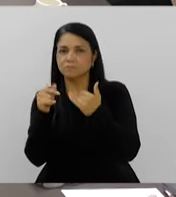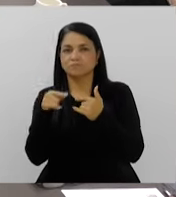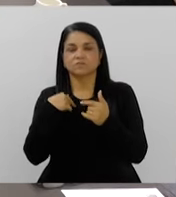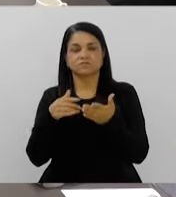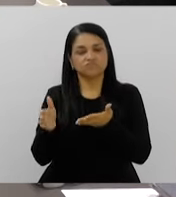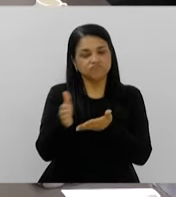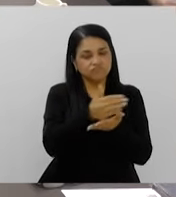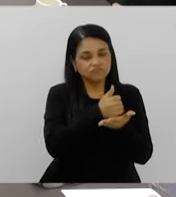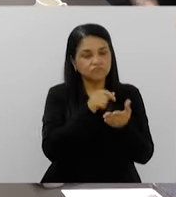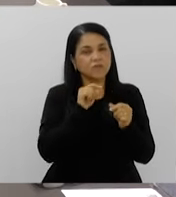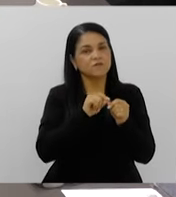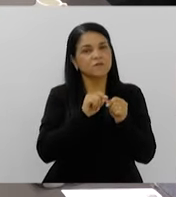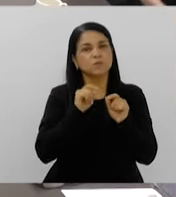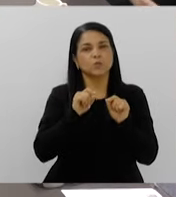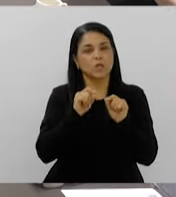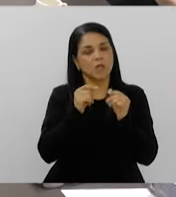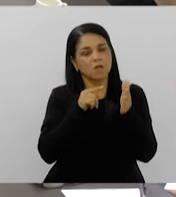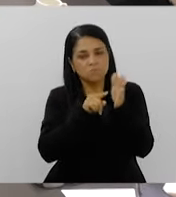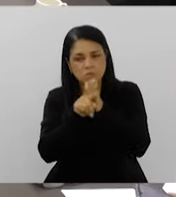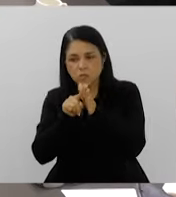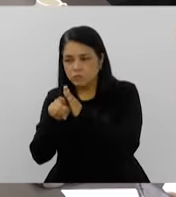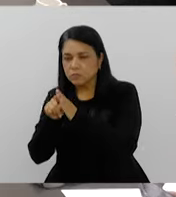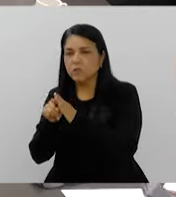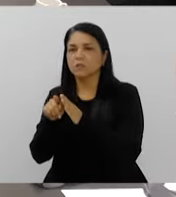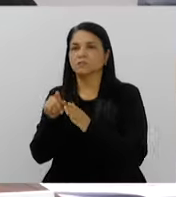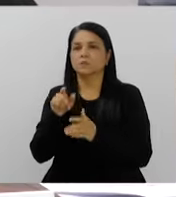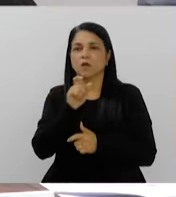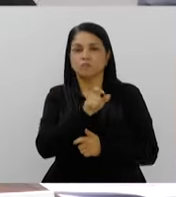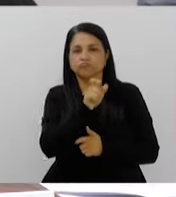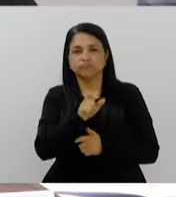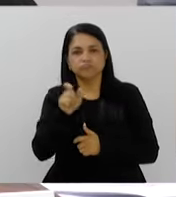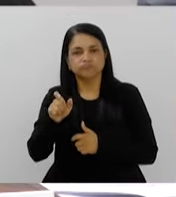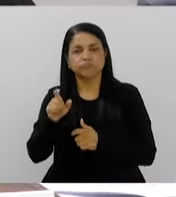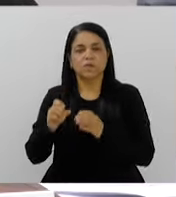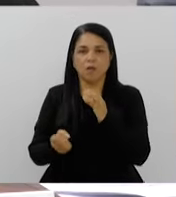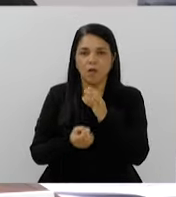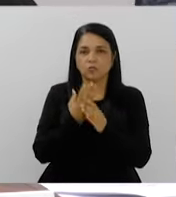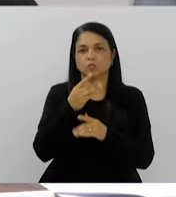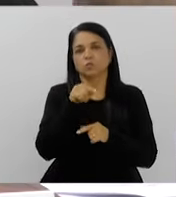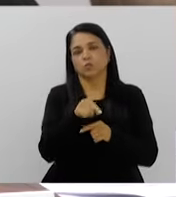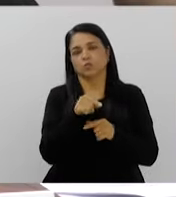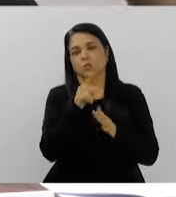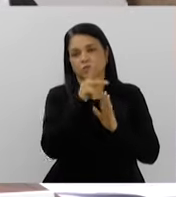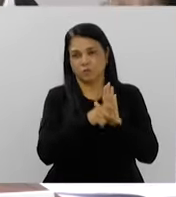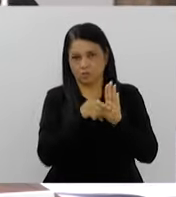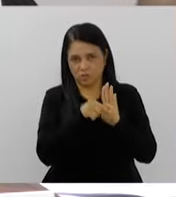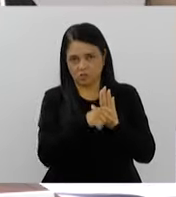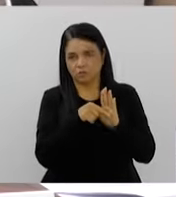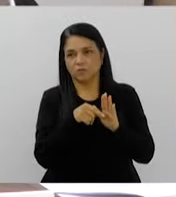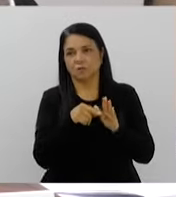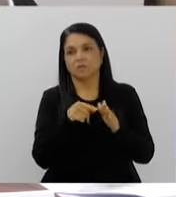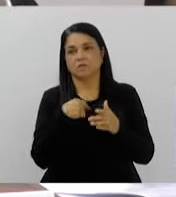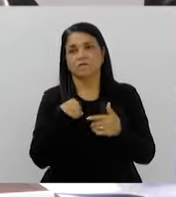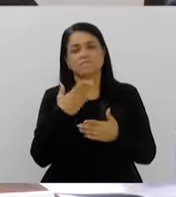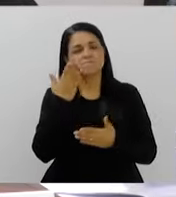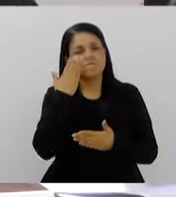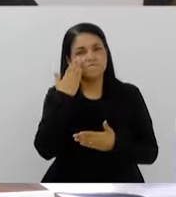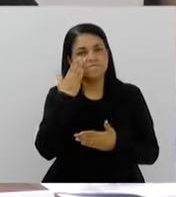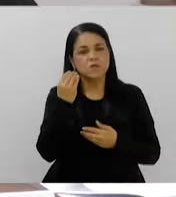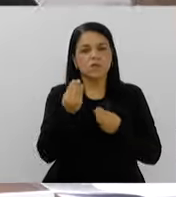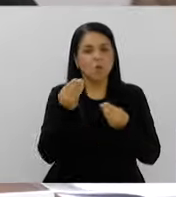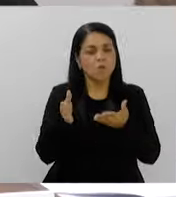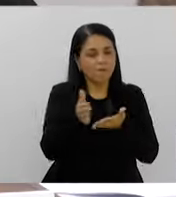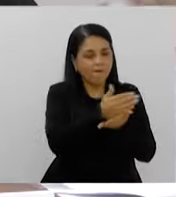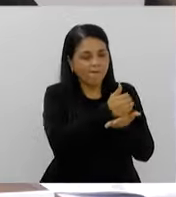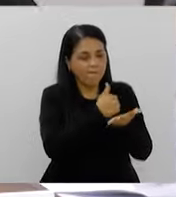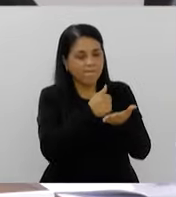que fazer, consultando também os autores. Minha ideia é a seguinte, vamos aprovar esse como está. Vamos fazer um levantamento, ver o que